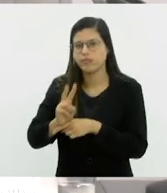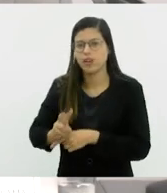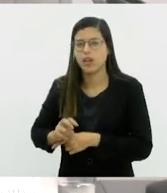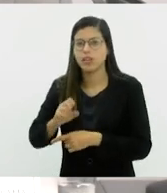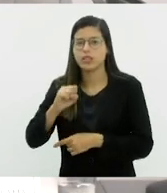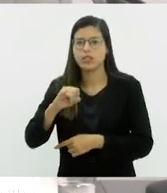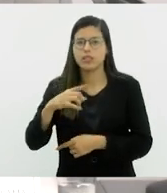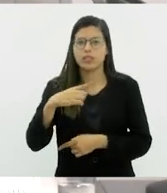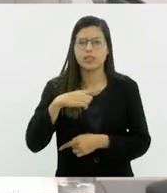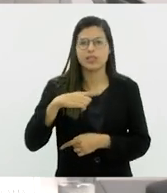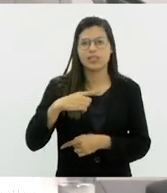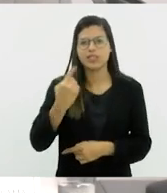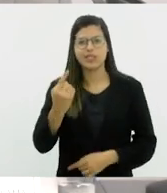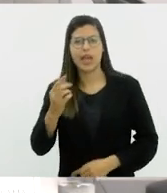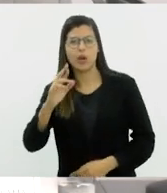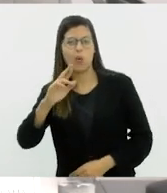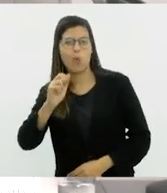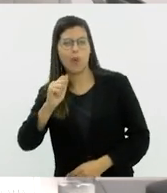menos,